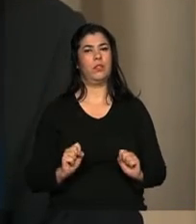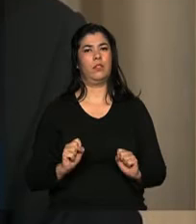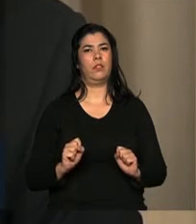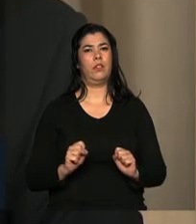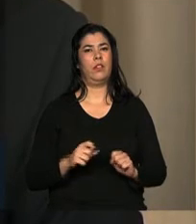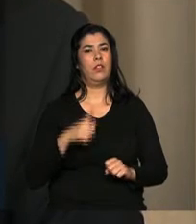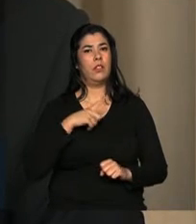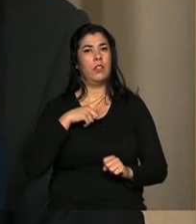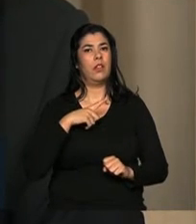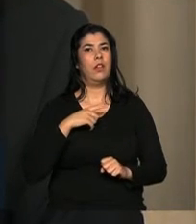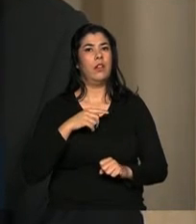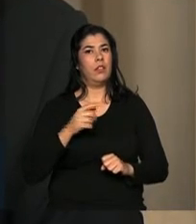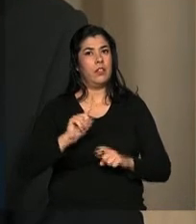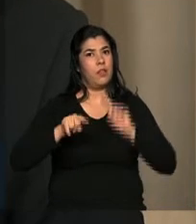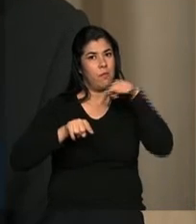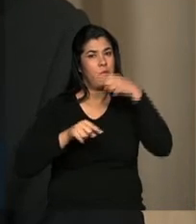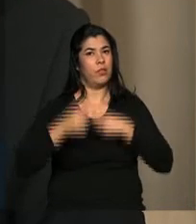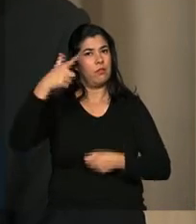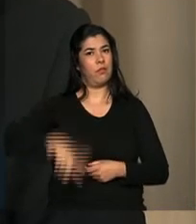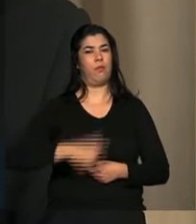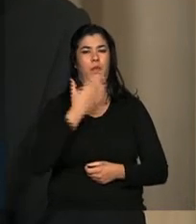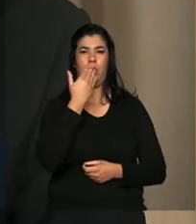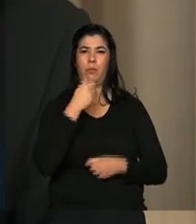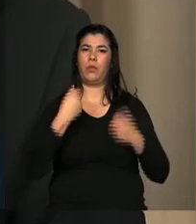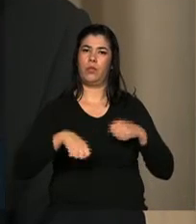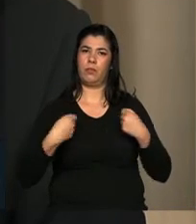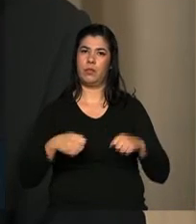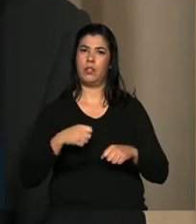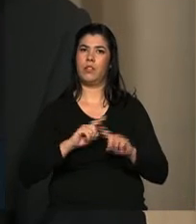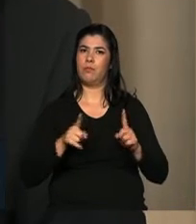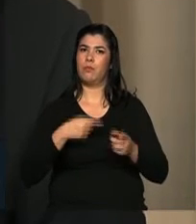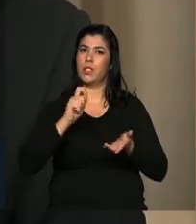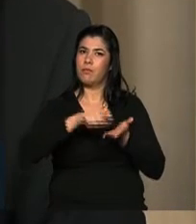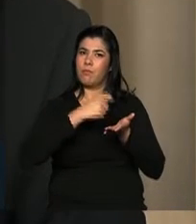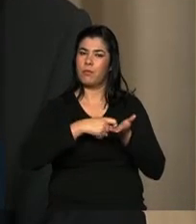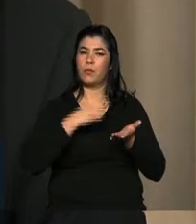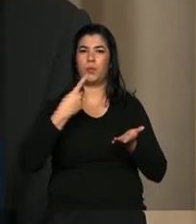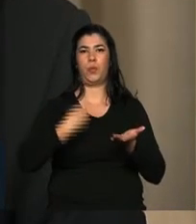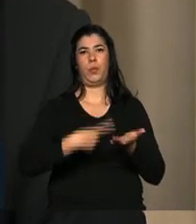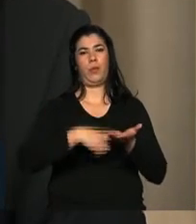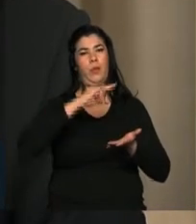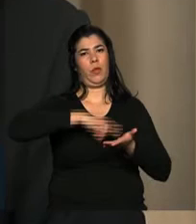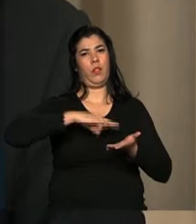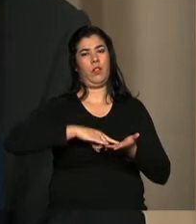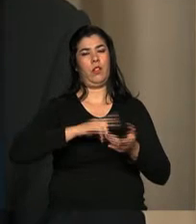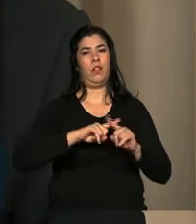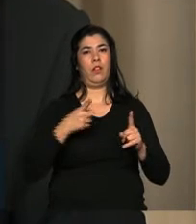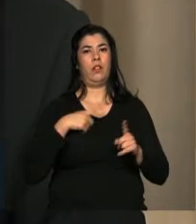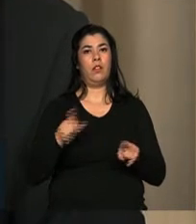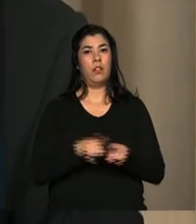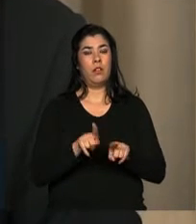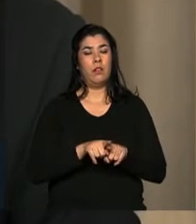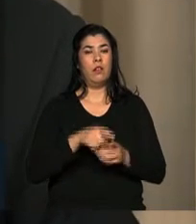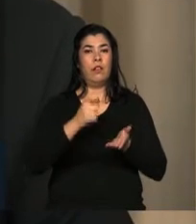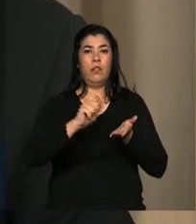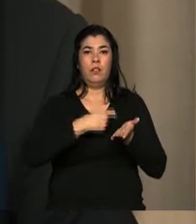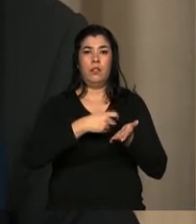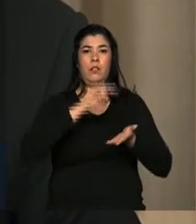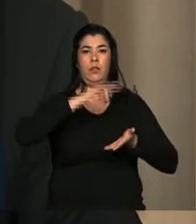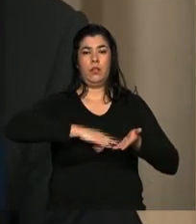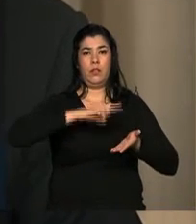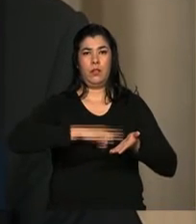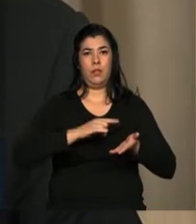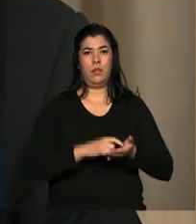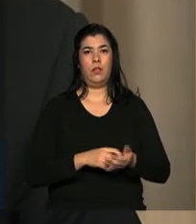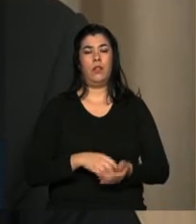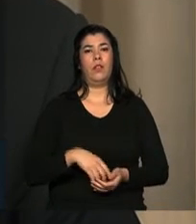almoço adicional se for necessário. E o acordo de previdência social que nós assinamos aqui vai poupar